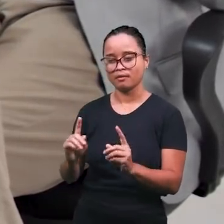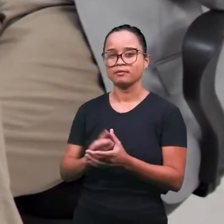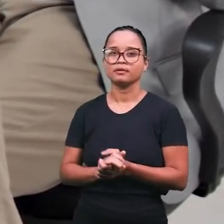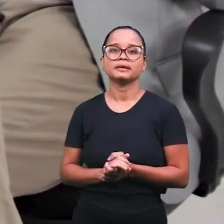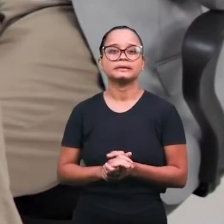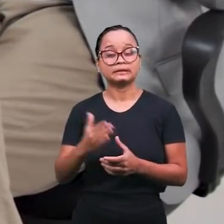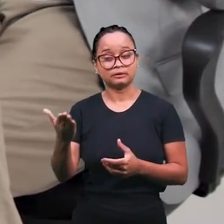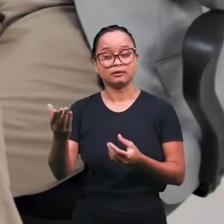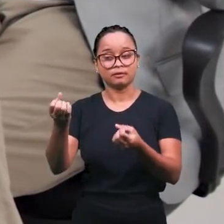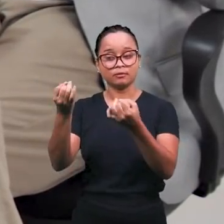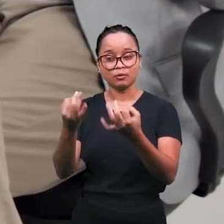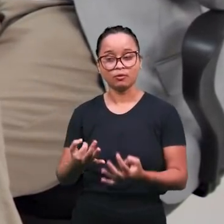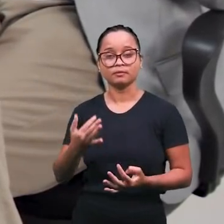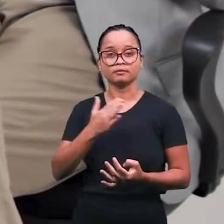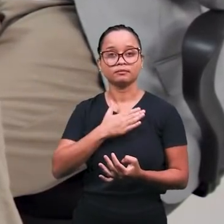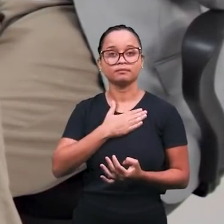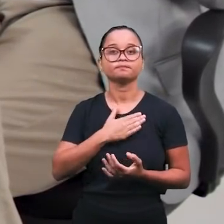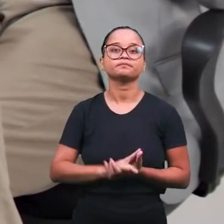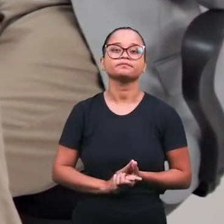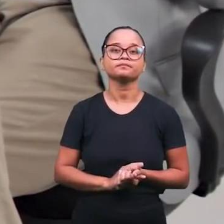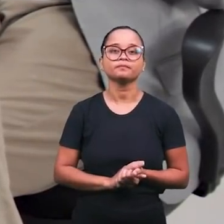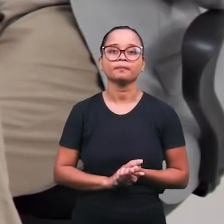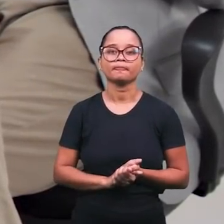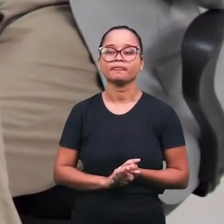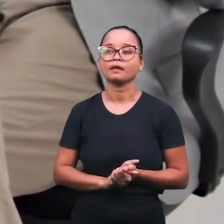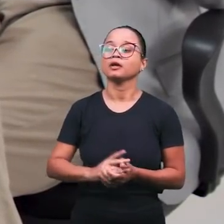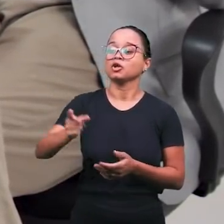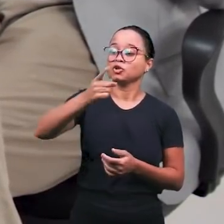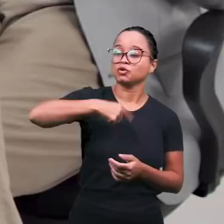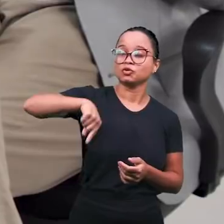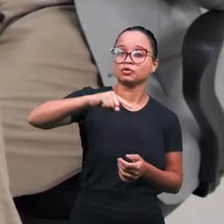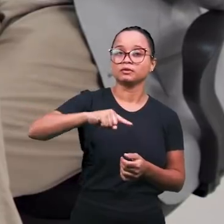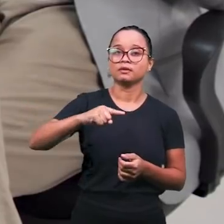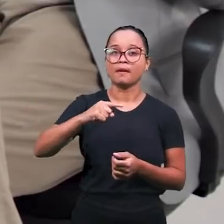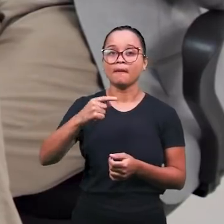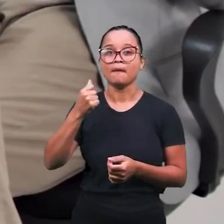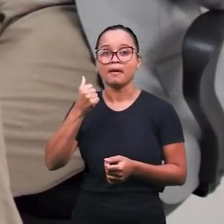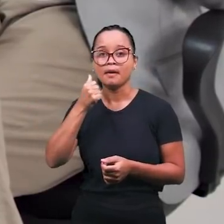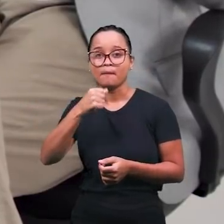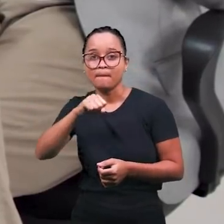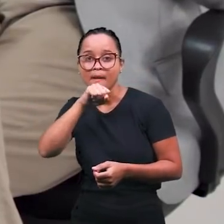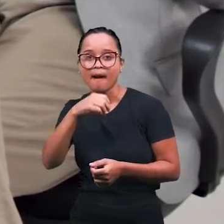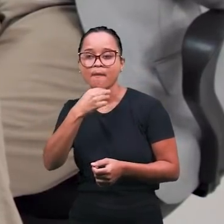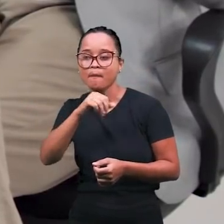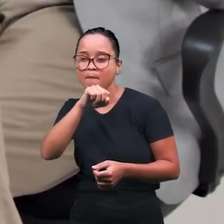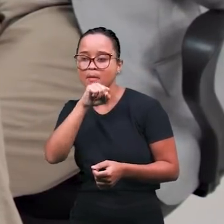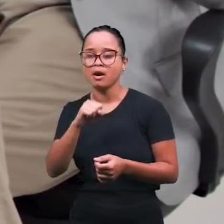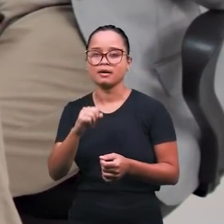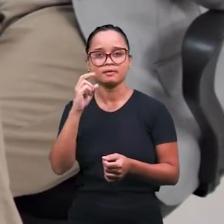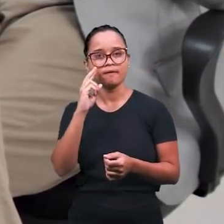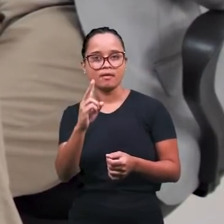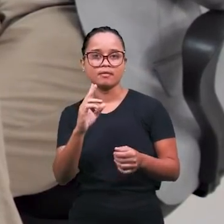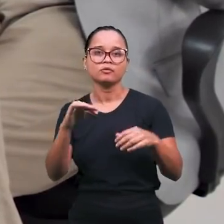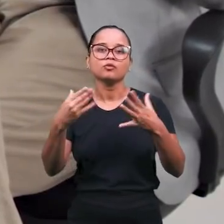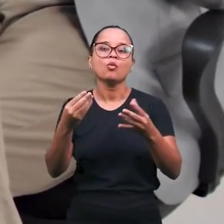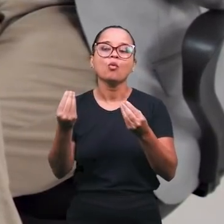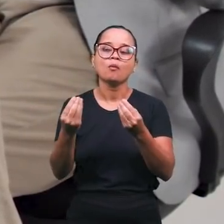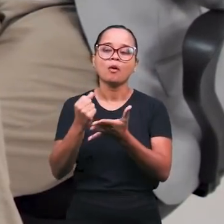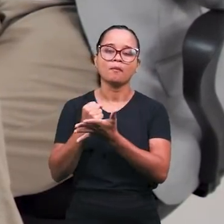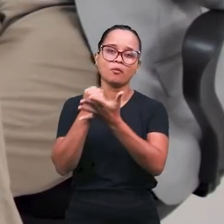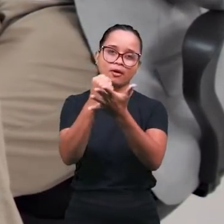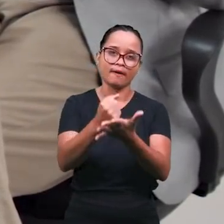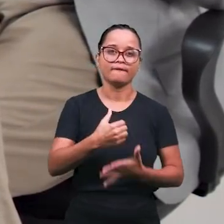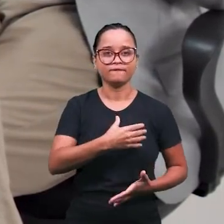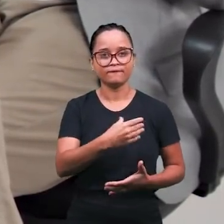gancho do que o senhor acabou de dizer. Nós temos pais que estão nos acompanhando Então, como é que a gente pode ajudar os